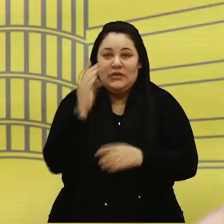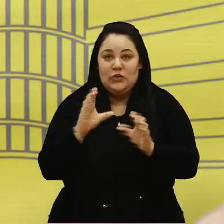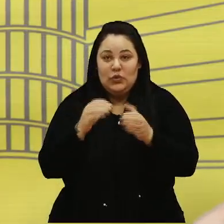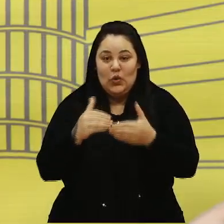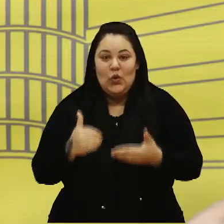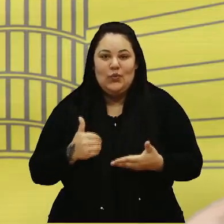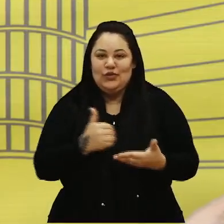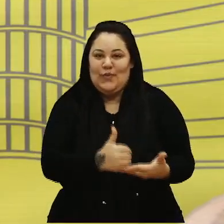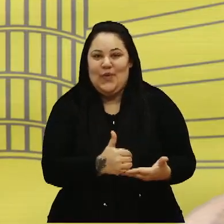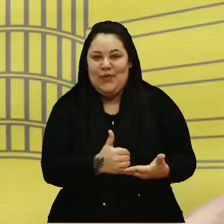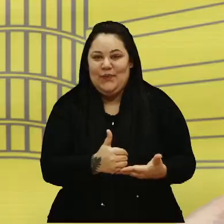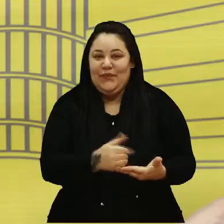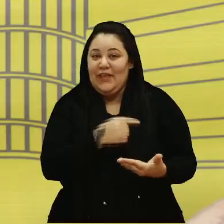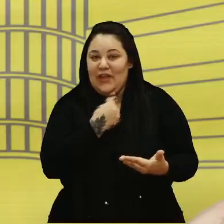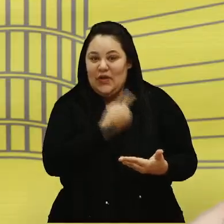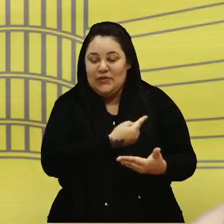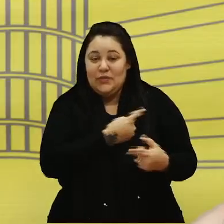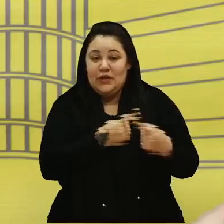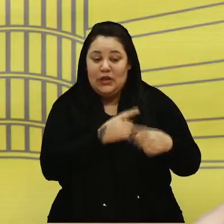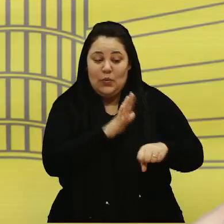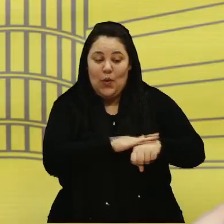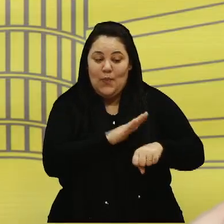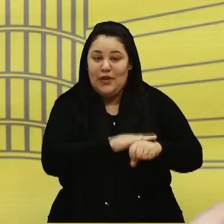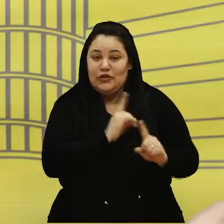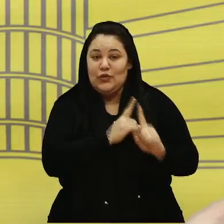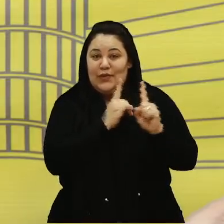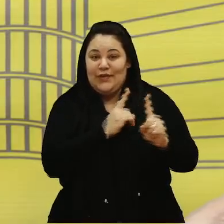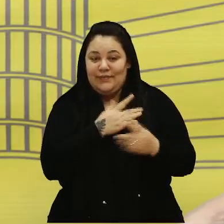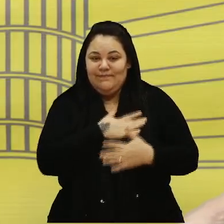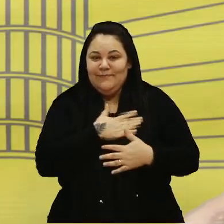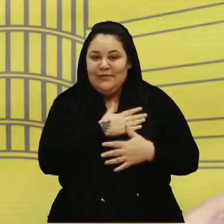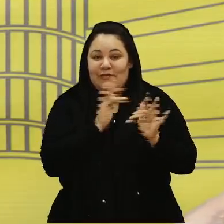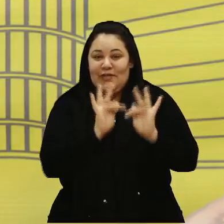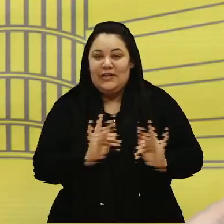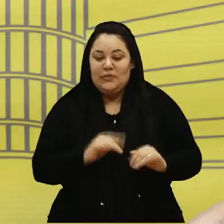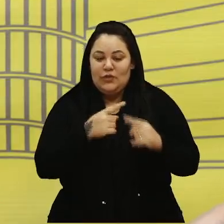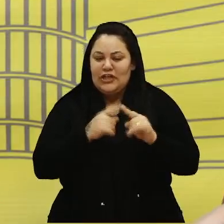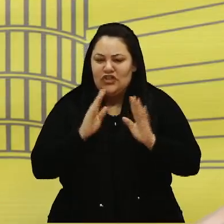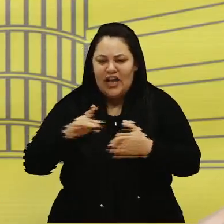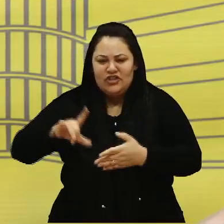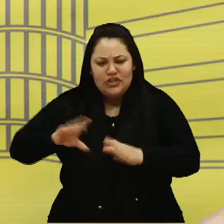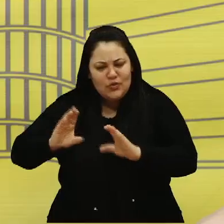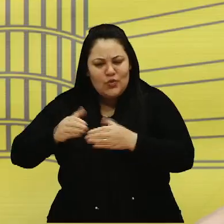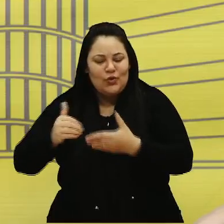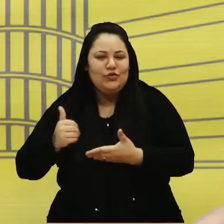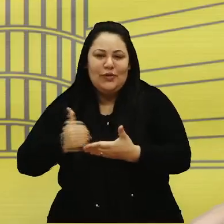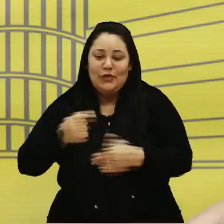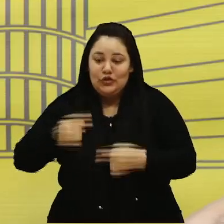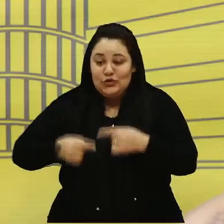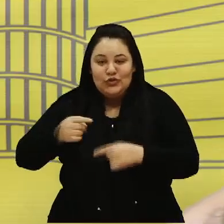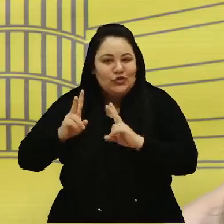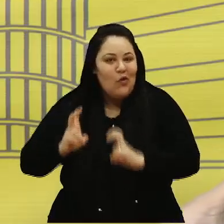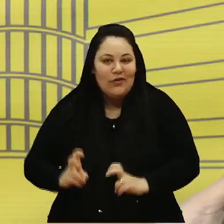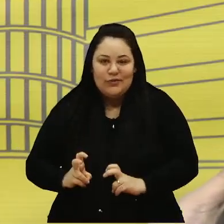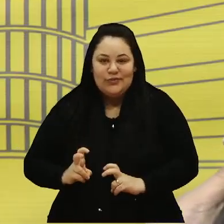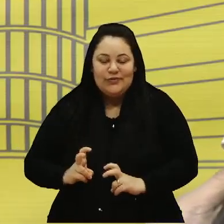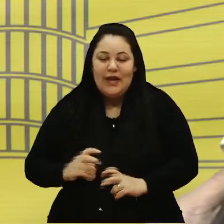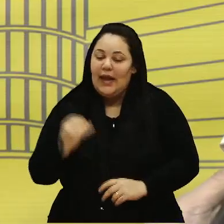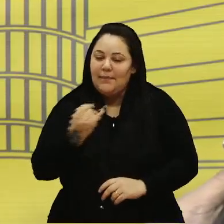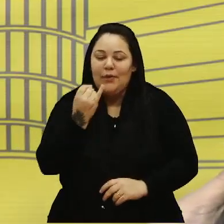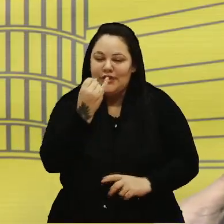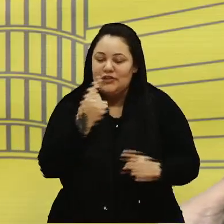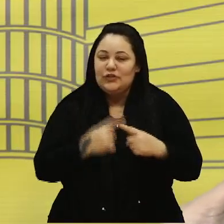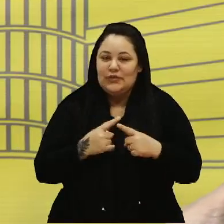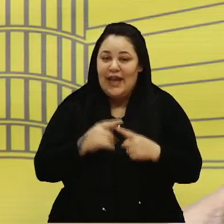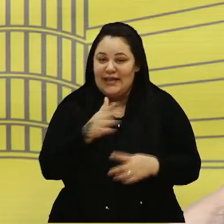parlamentar. Ela diz que quando ele foi identificado, ela ficou muito feliz que já havia uma frente parlamentar discutindo o assunto. Isso é tão importante porque, às